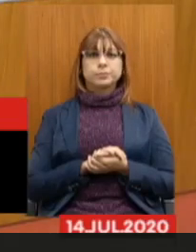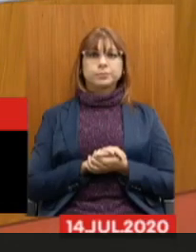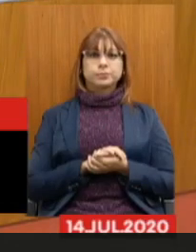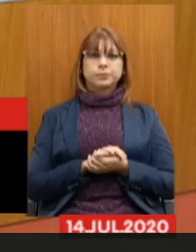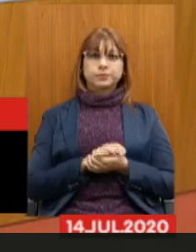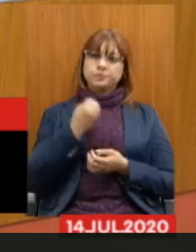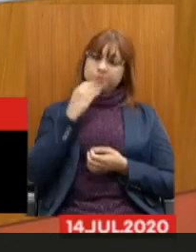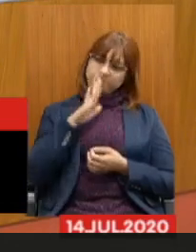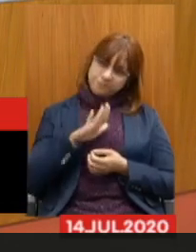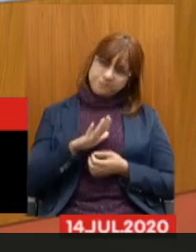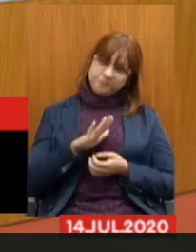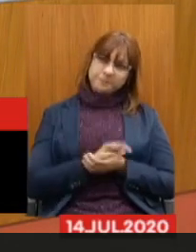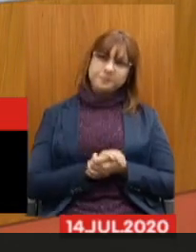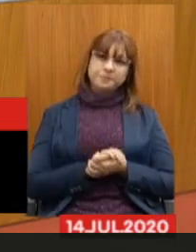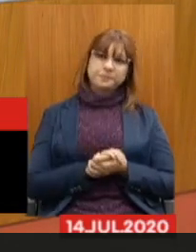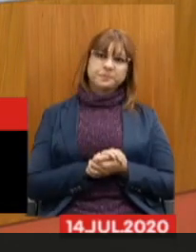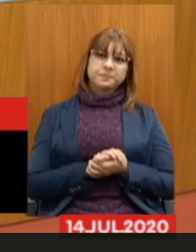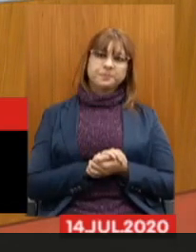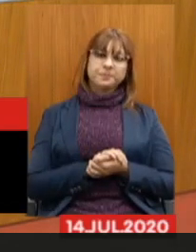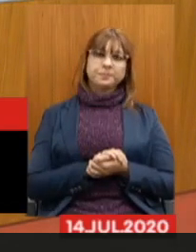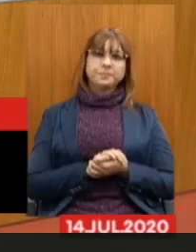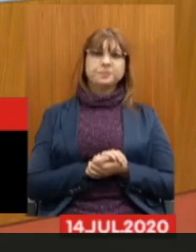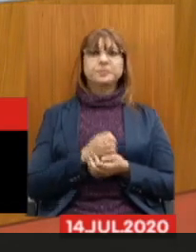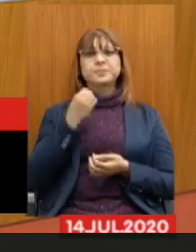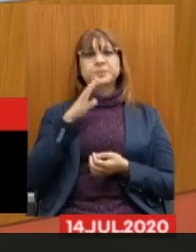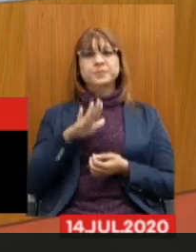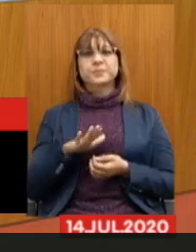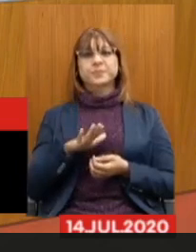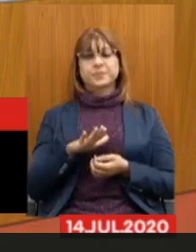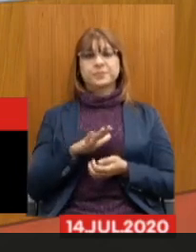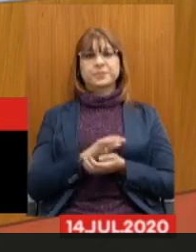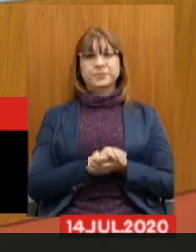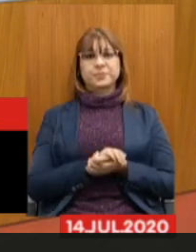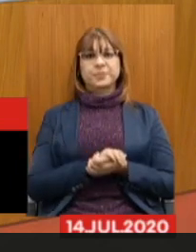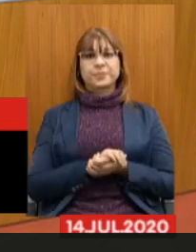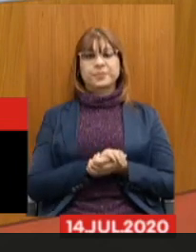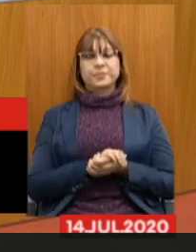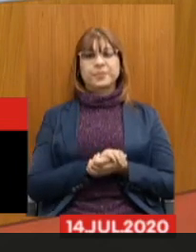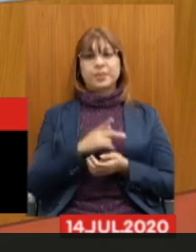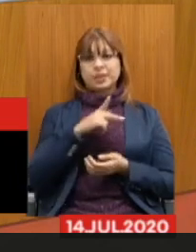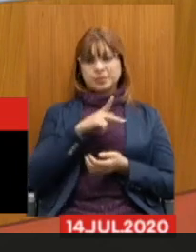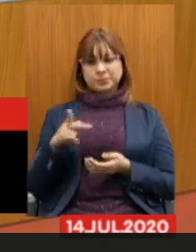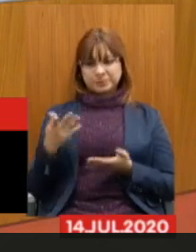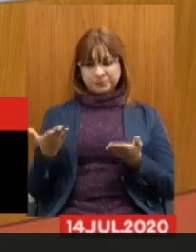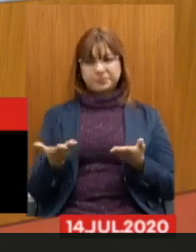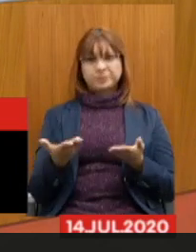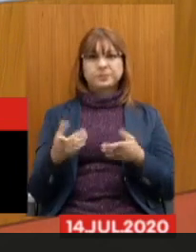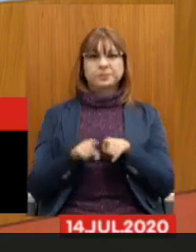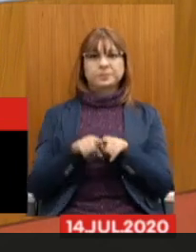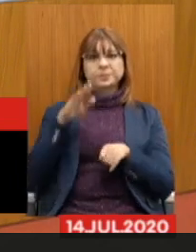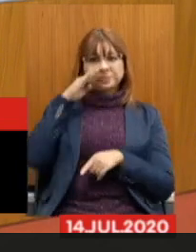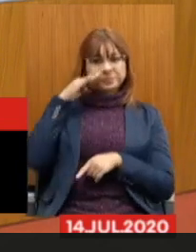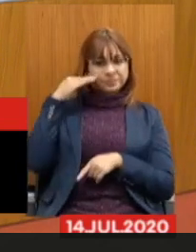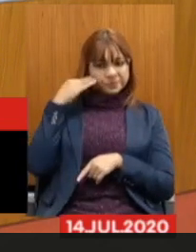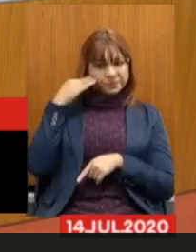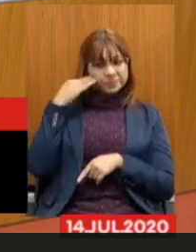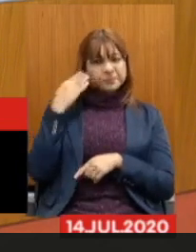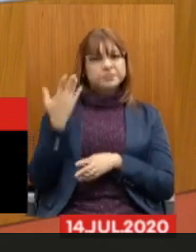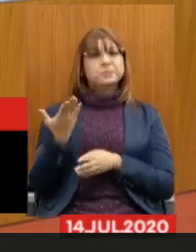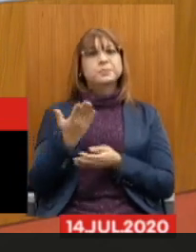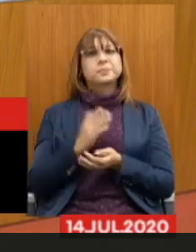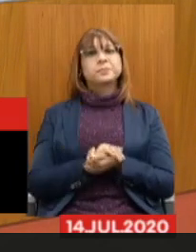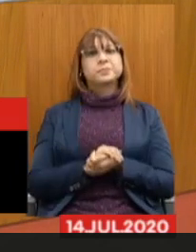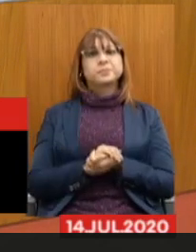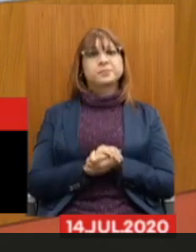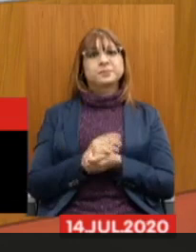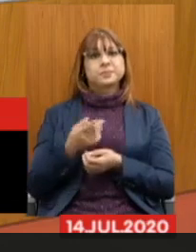Boa tarde. Boa tarde ao presidente da sessão, Beatriz, né, nossa eterna presidente da CUT,